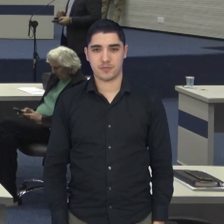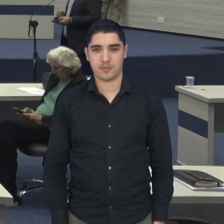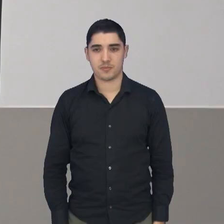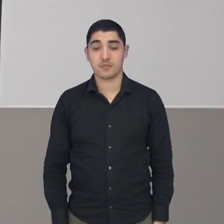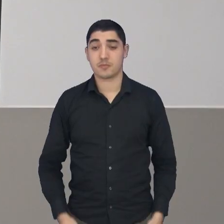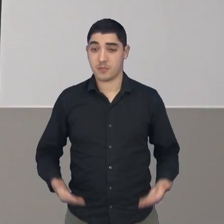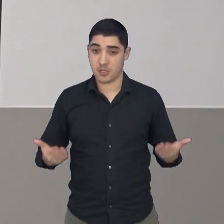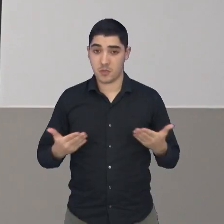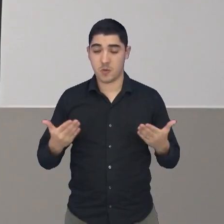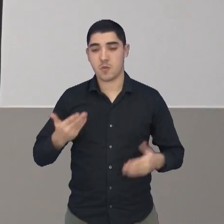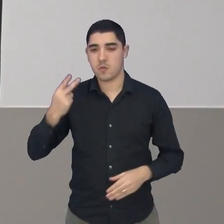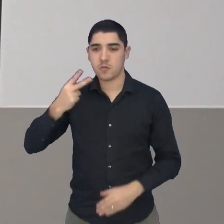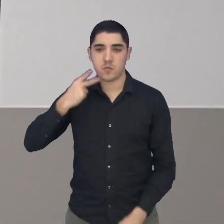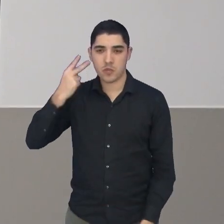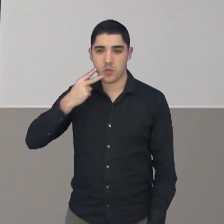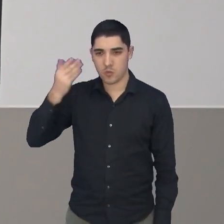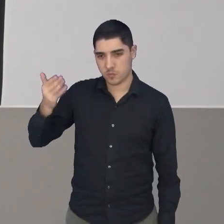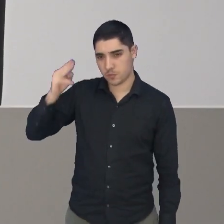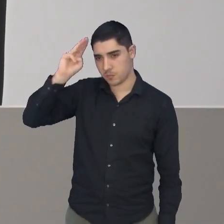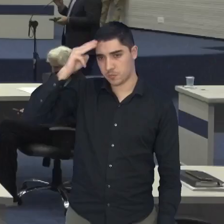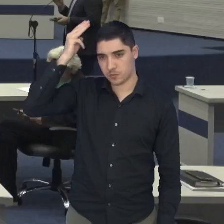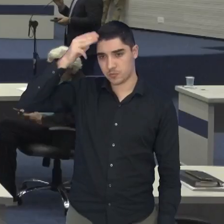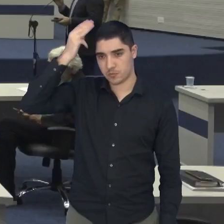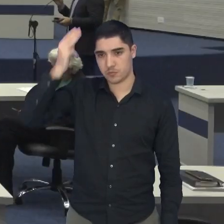Questão de ordem, o vereador Milton Vieira.